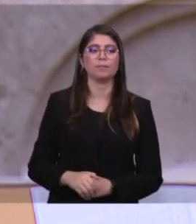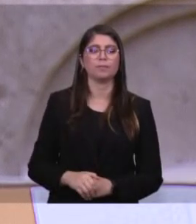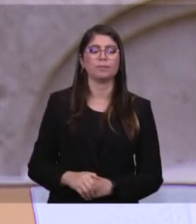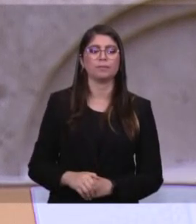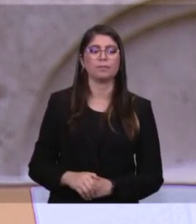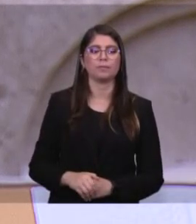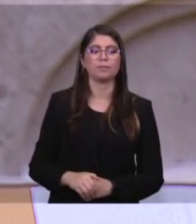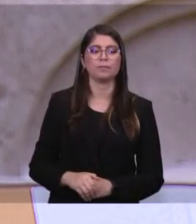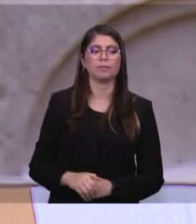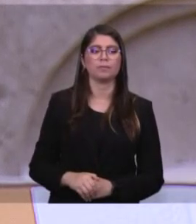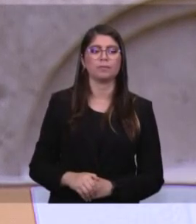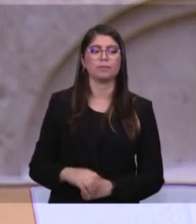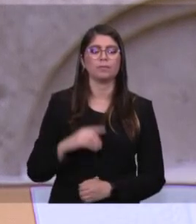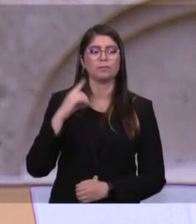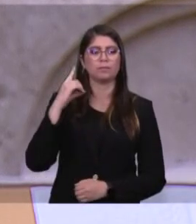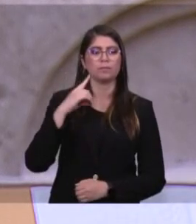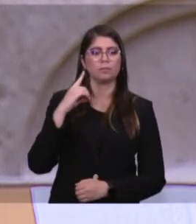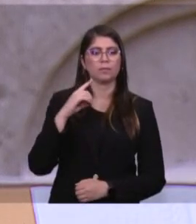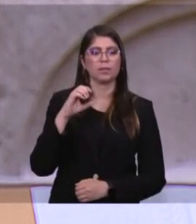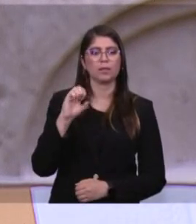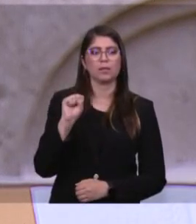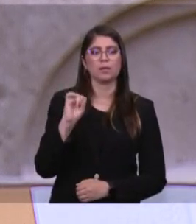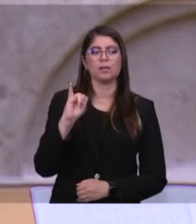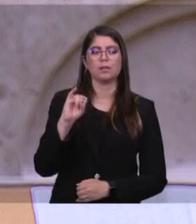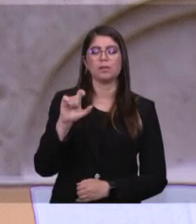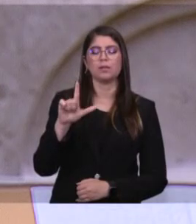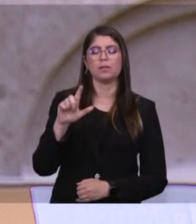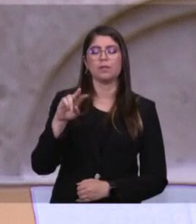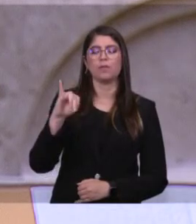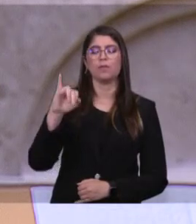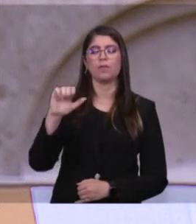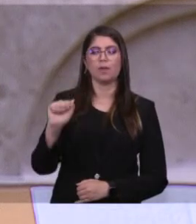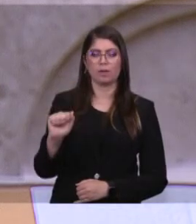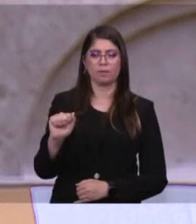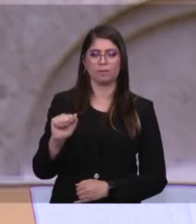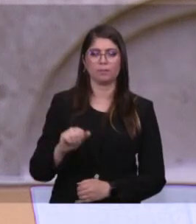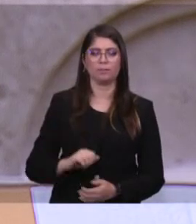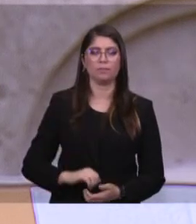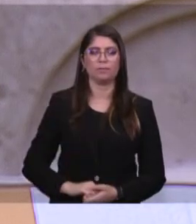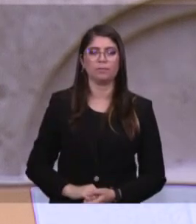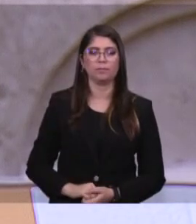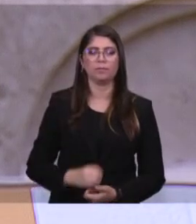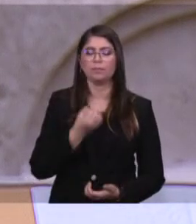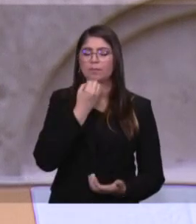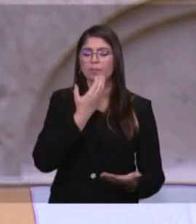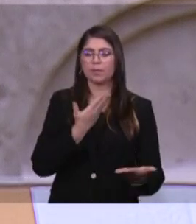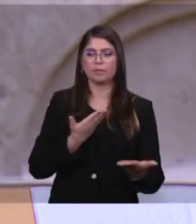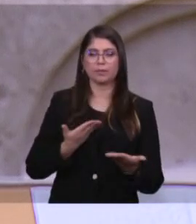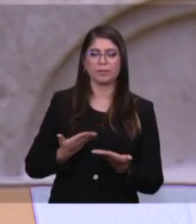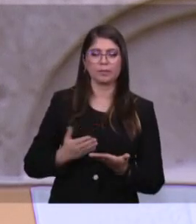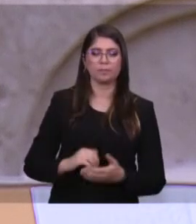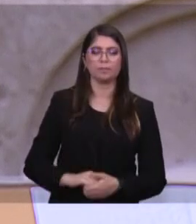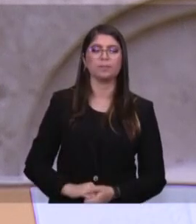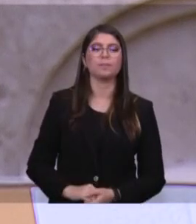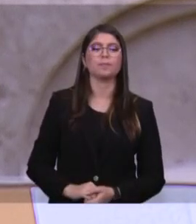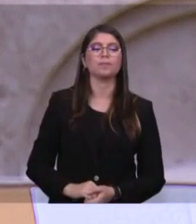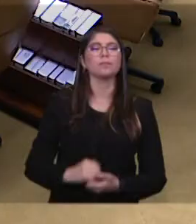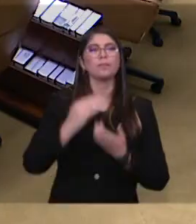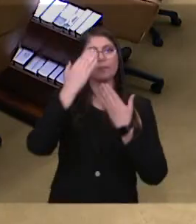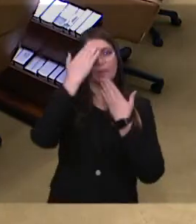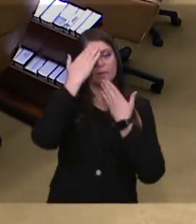curiae, a doutora Silvia Virgínia Silva de Souza. Muito bem-vinda. Muito obrigada,